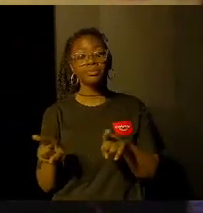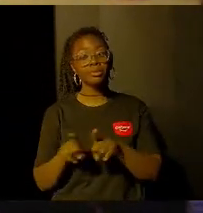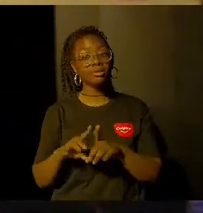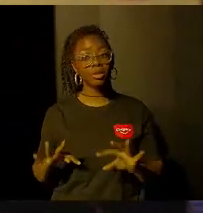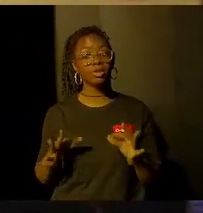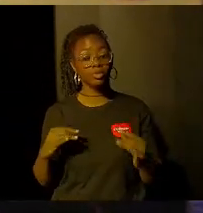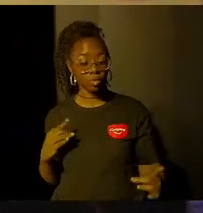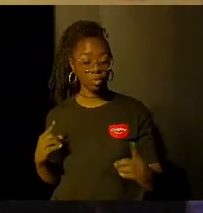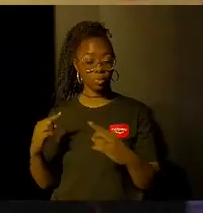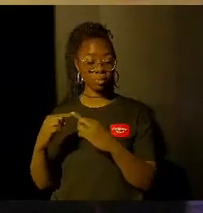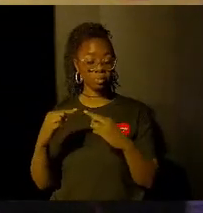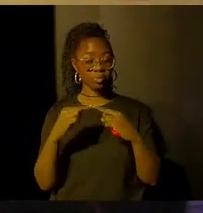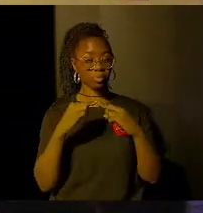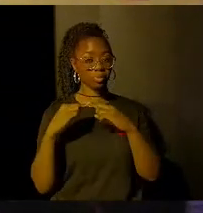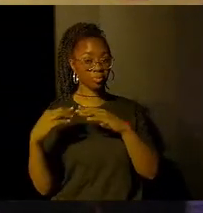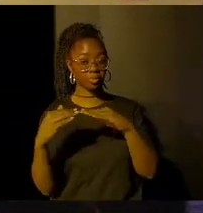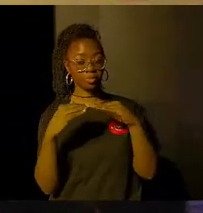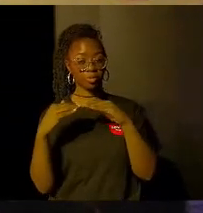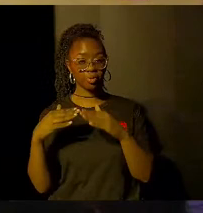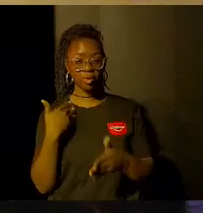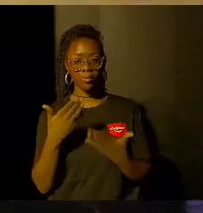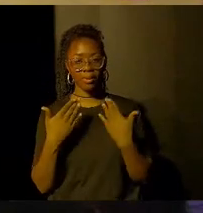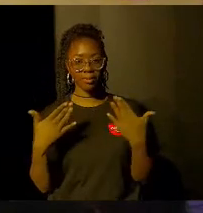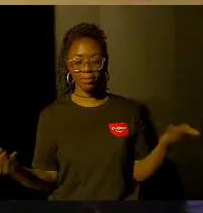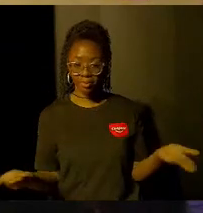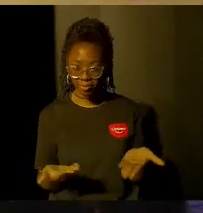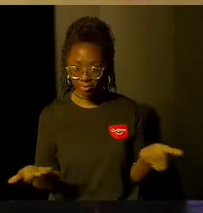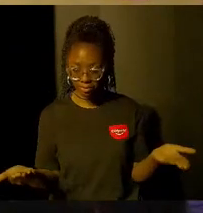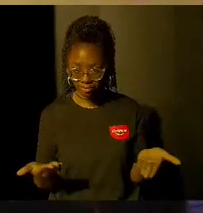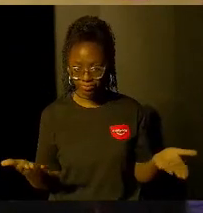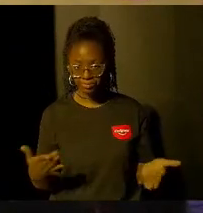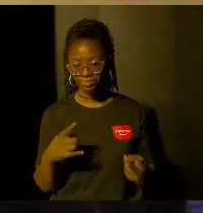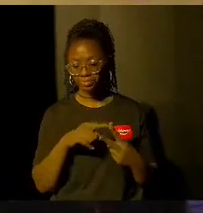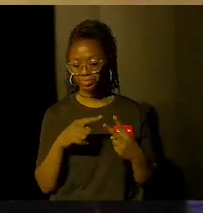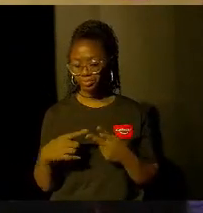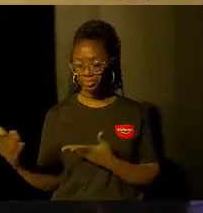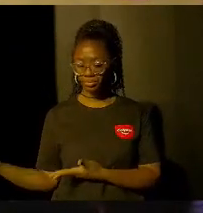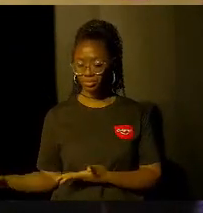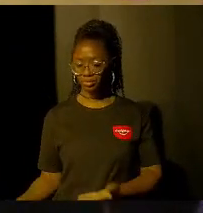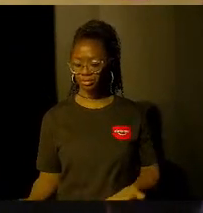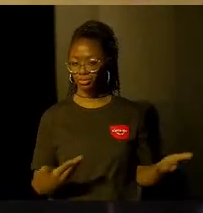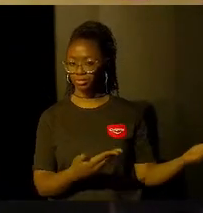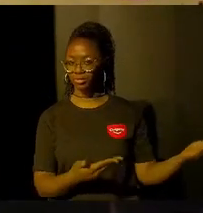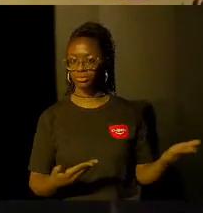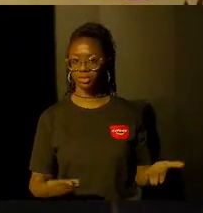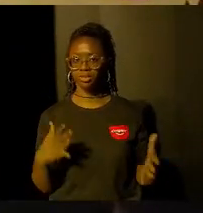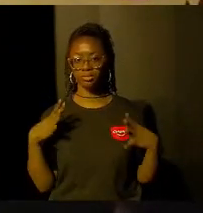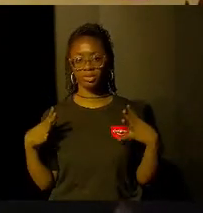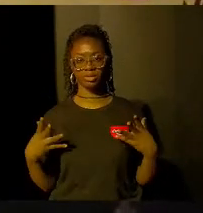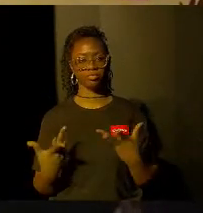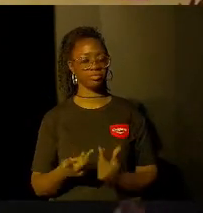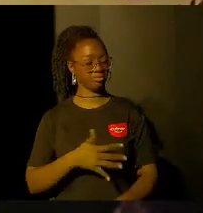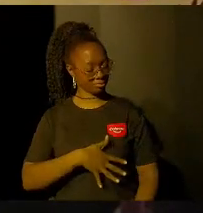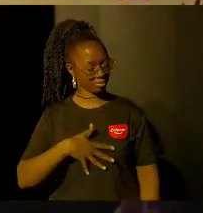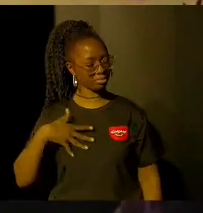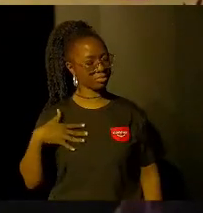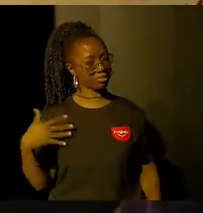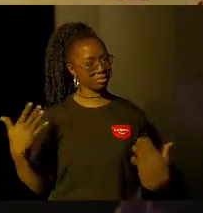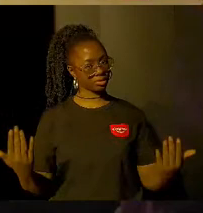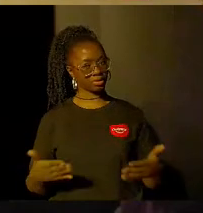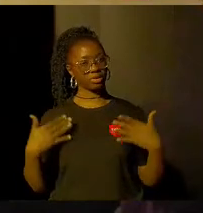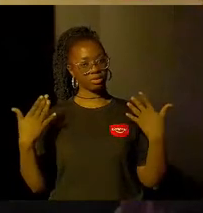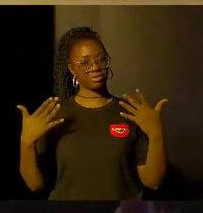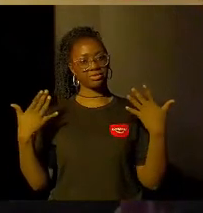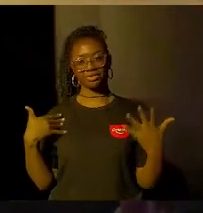se encontram um pouco nessa nossa conversa em que eu tenho duas convidadas maravilhosas de quem eu tenho a honra e alegria